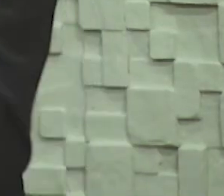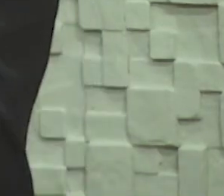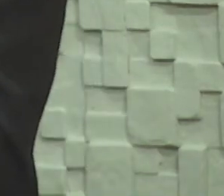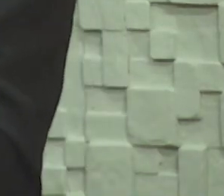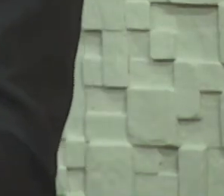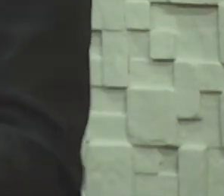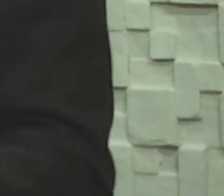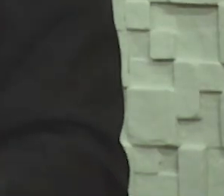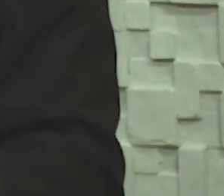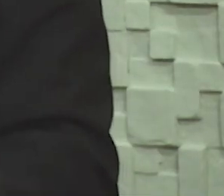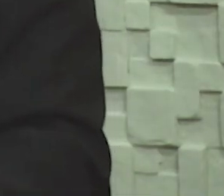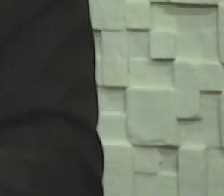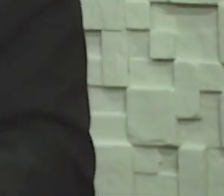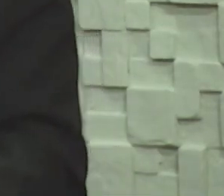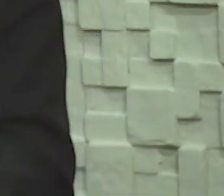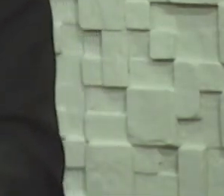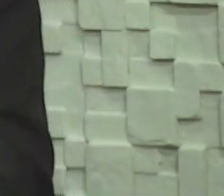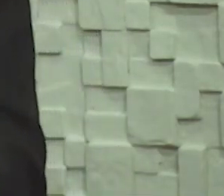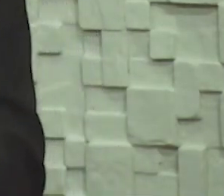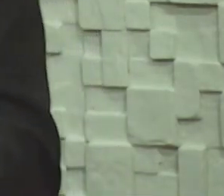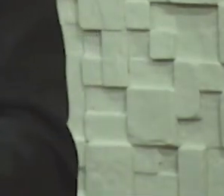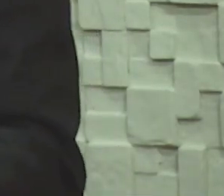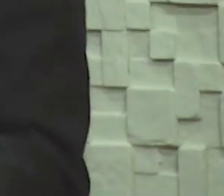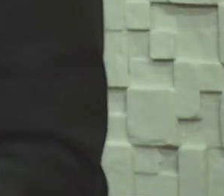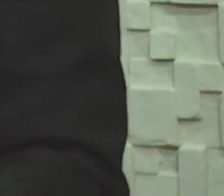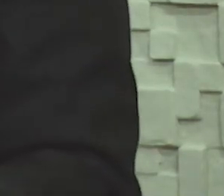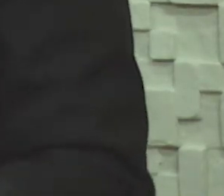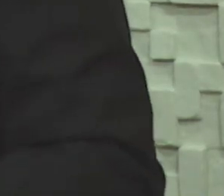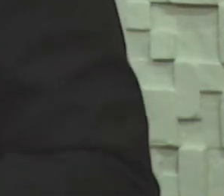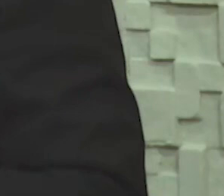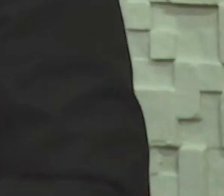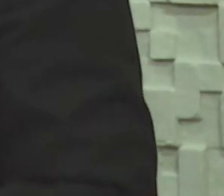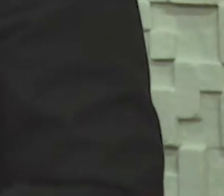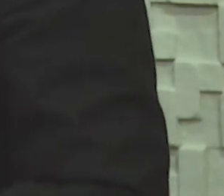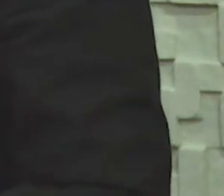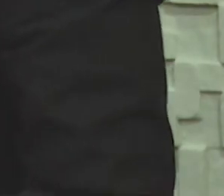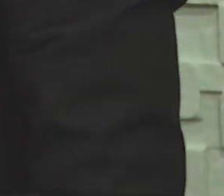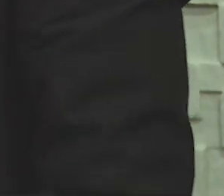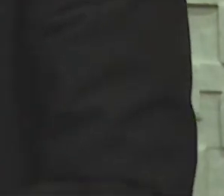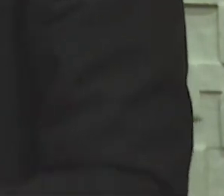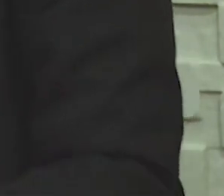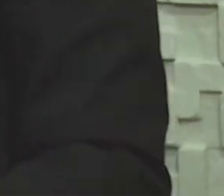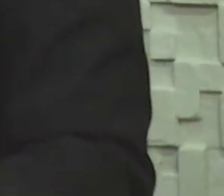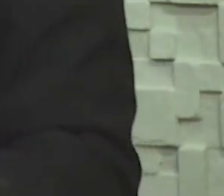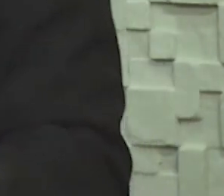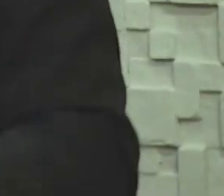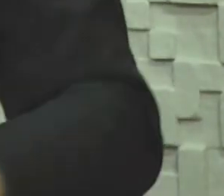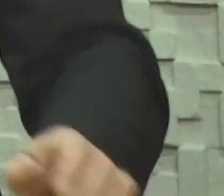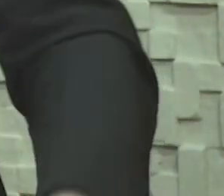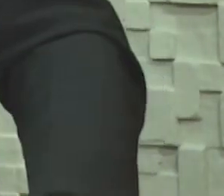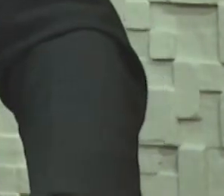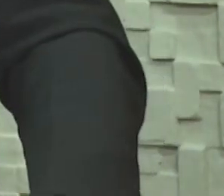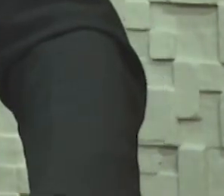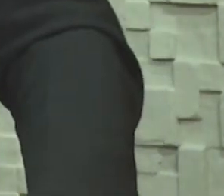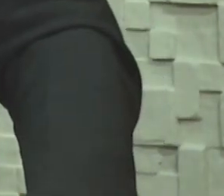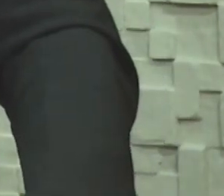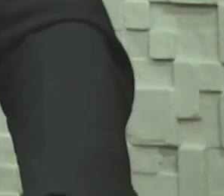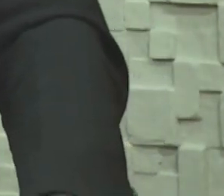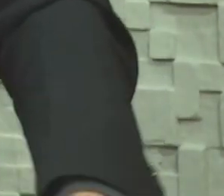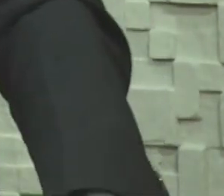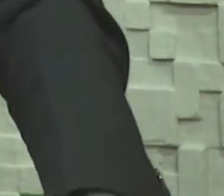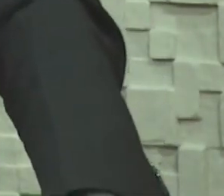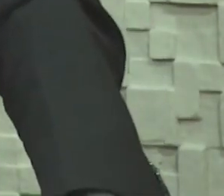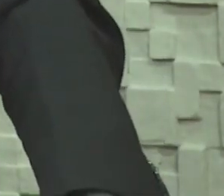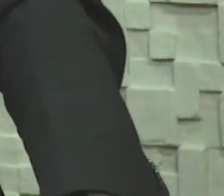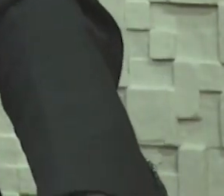e ocorre nas primeiras oito semanas de gravidez e essa imagem nós estamos aqui ó é do pequeno Jonatas tá e